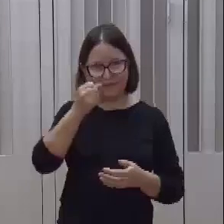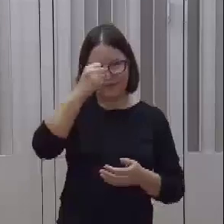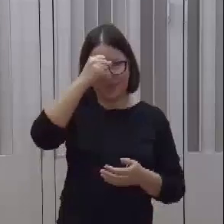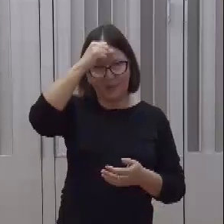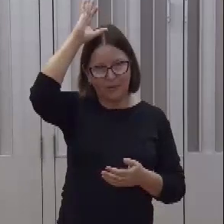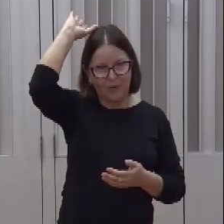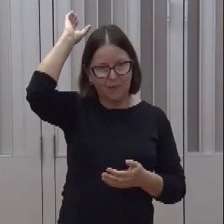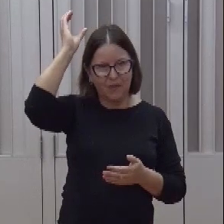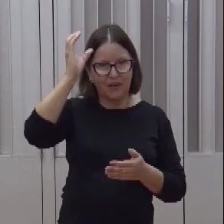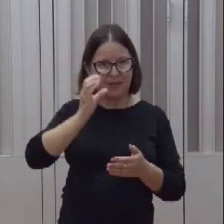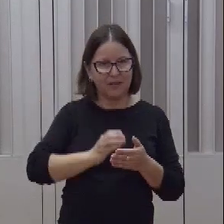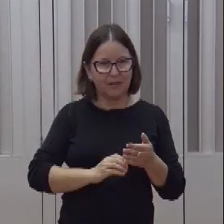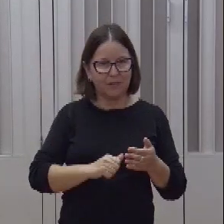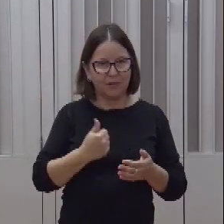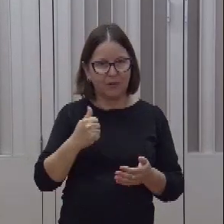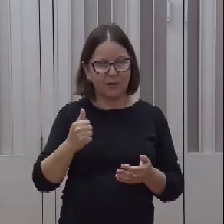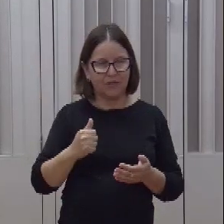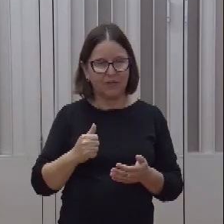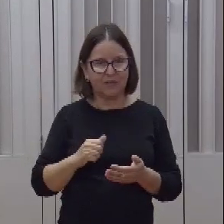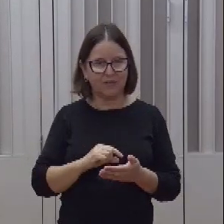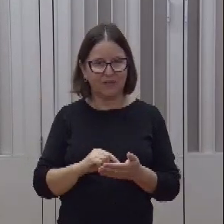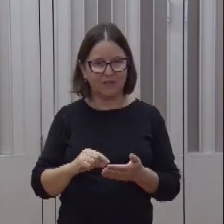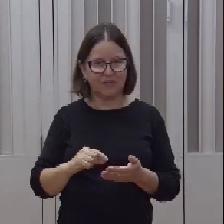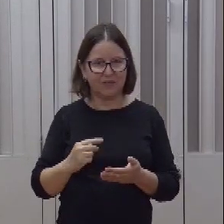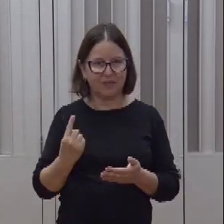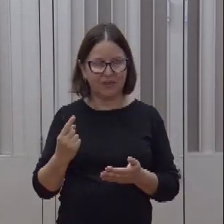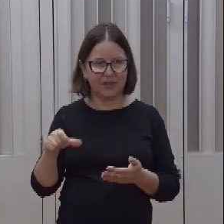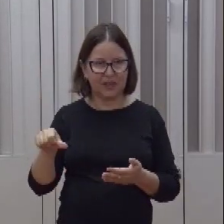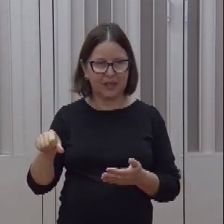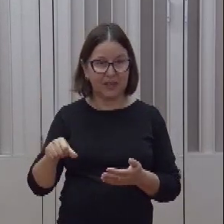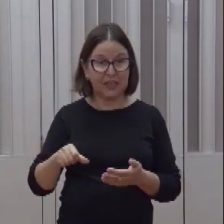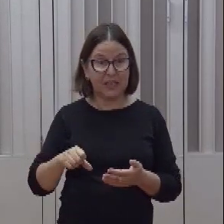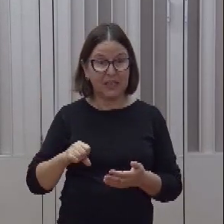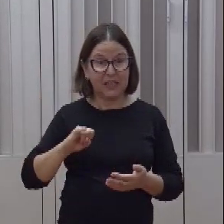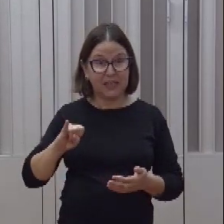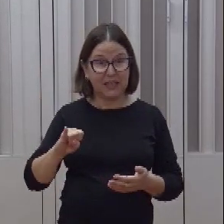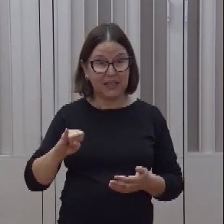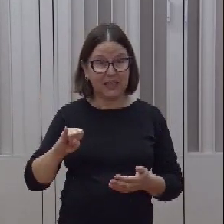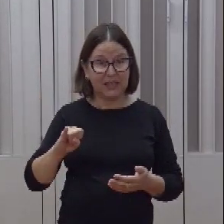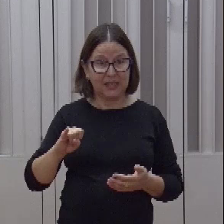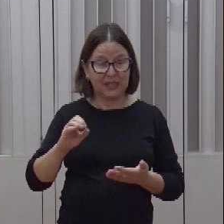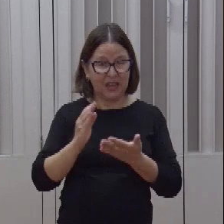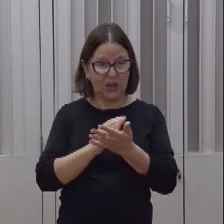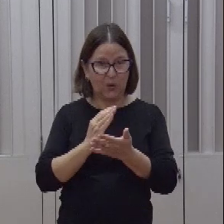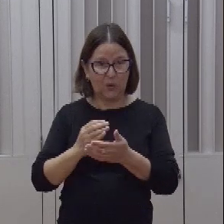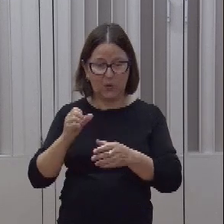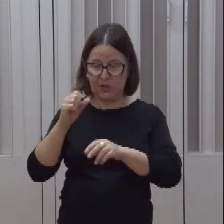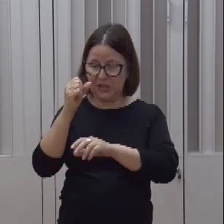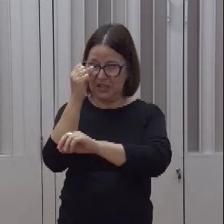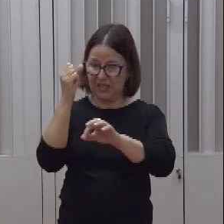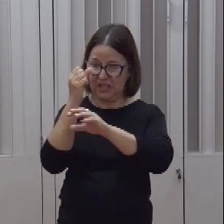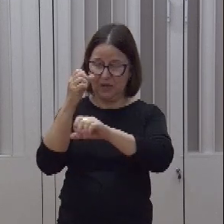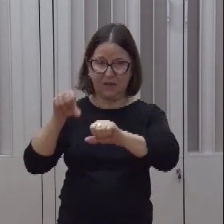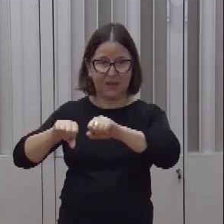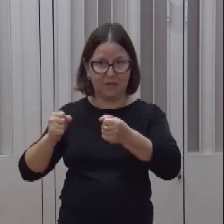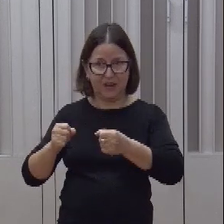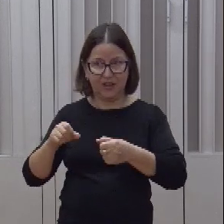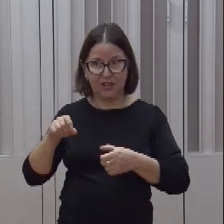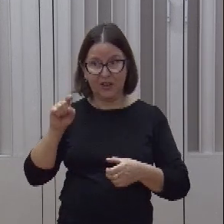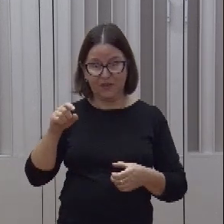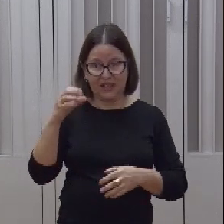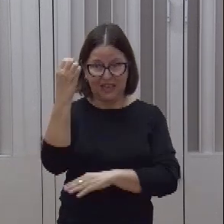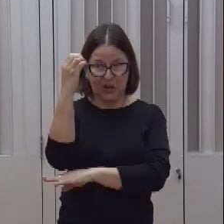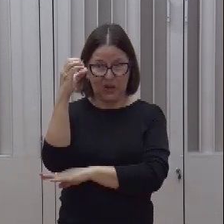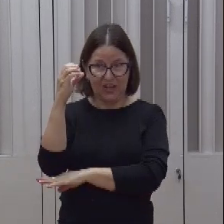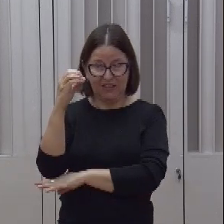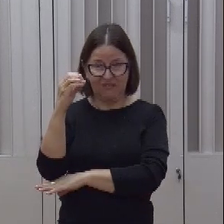aqui? Se, porém, alguns dos ramos foram quebrados, e tu, sendo oliveira brava,